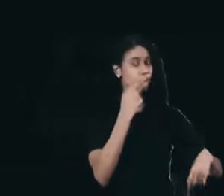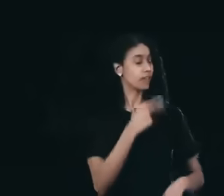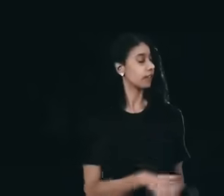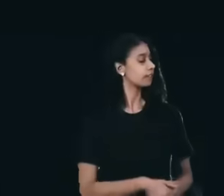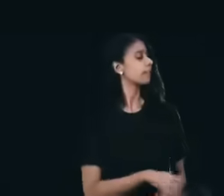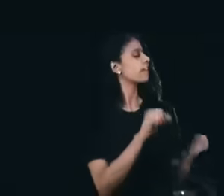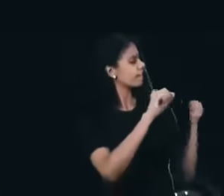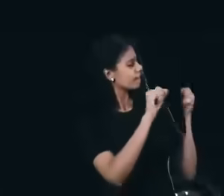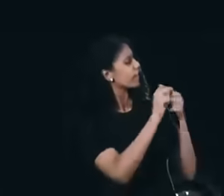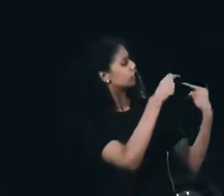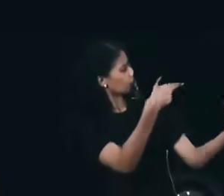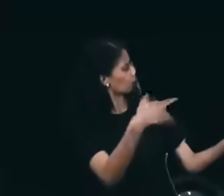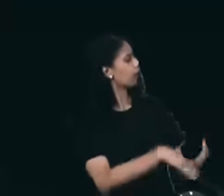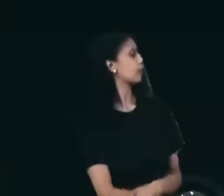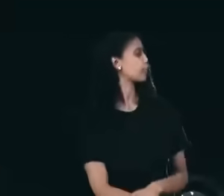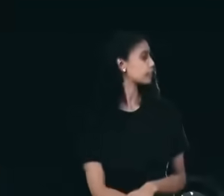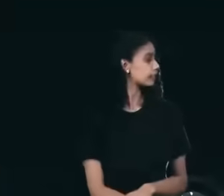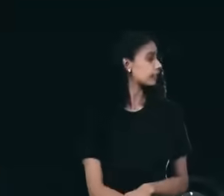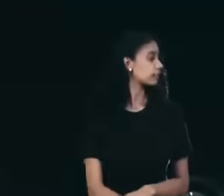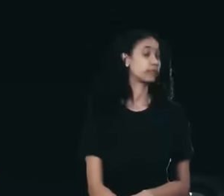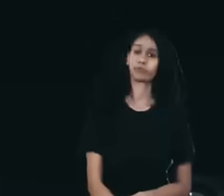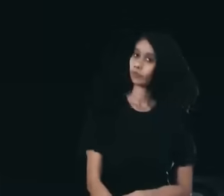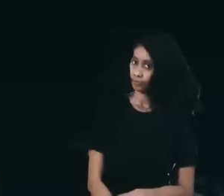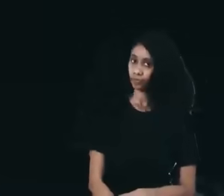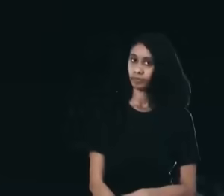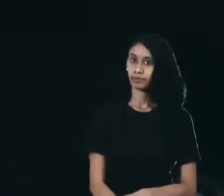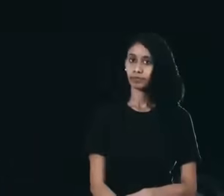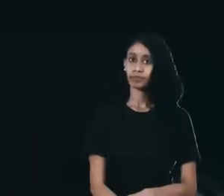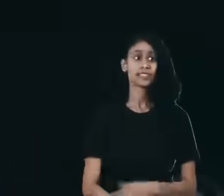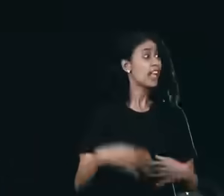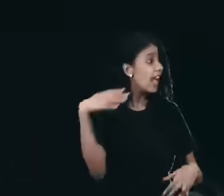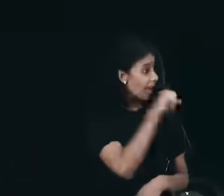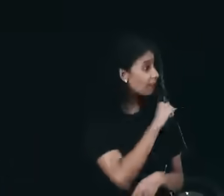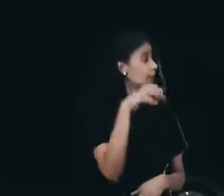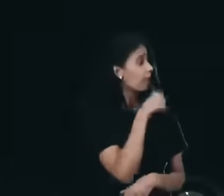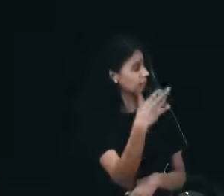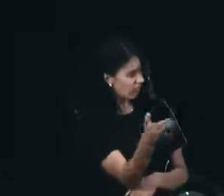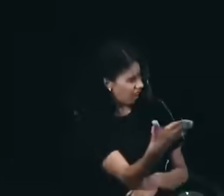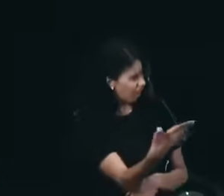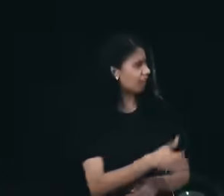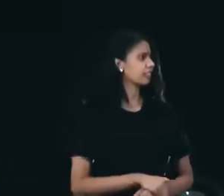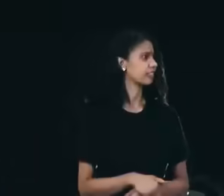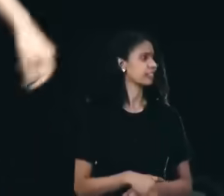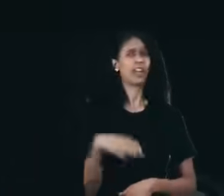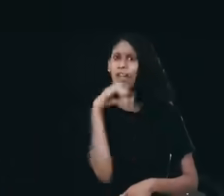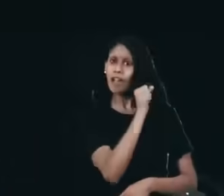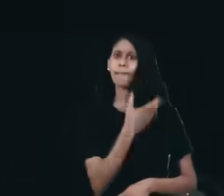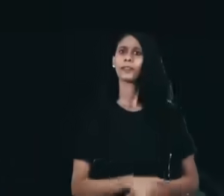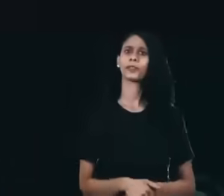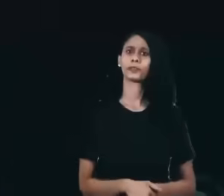faz alguma coisa. Fala com ela, depressa, depressa, mulher, depressa.